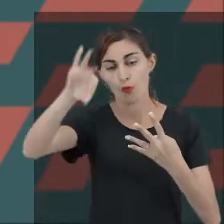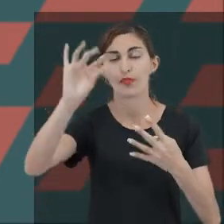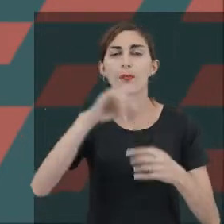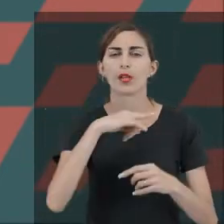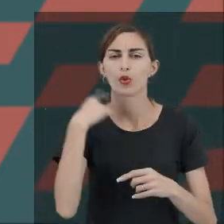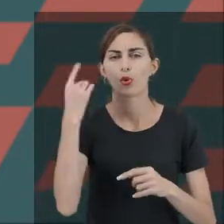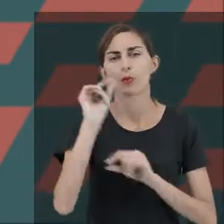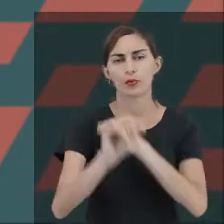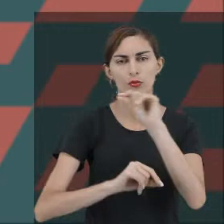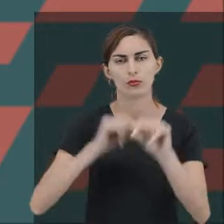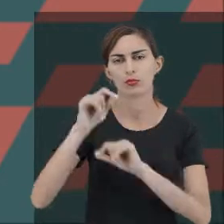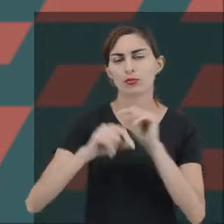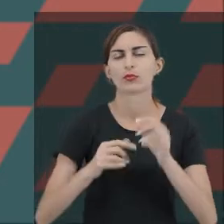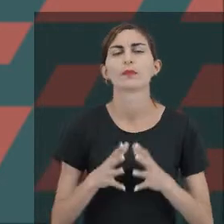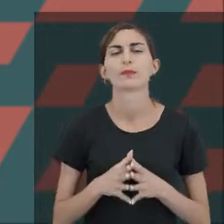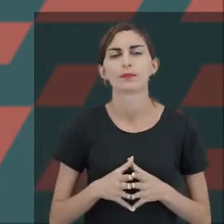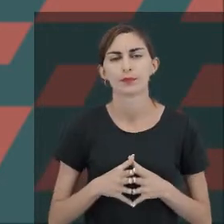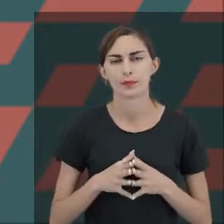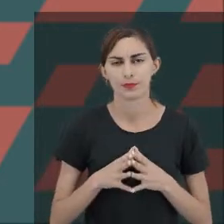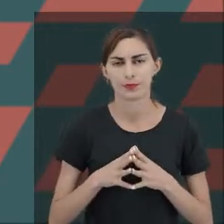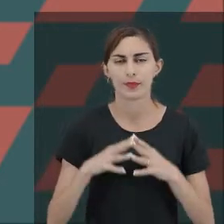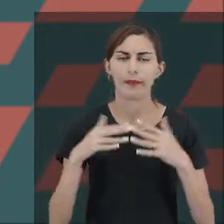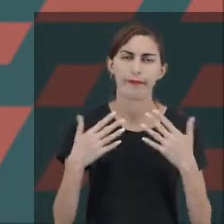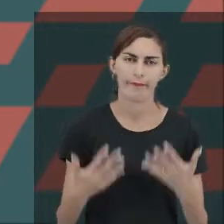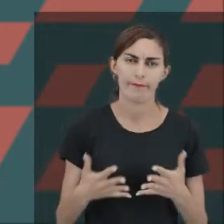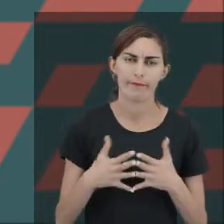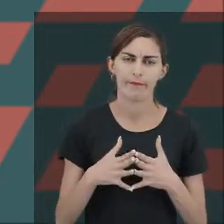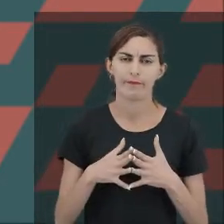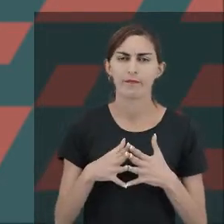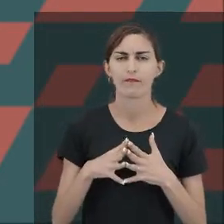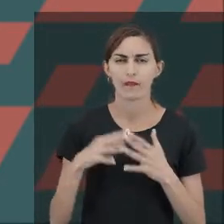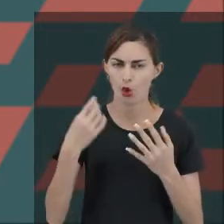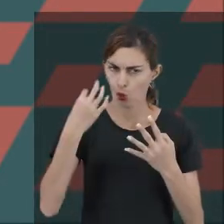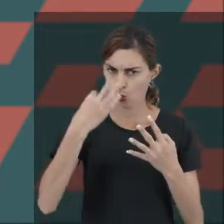a essa classificação desse óbito confirmado por síndrome congênita do Zika.